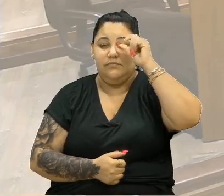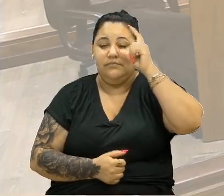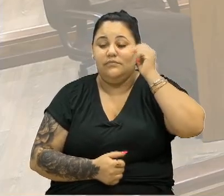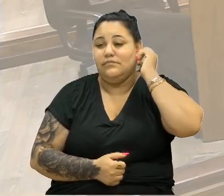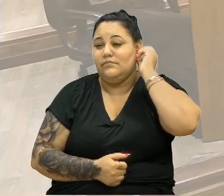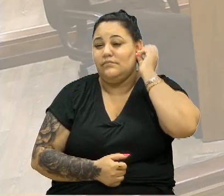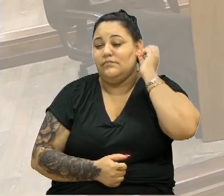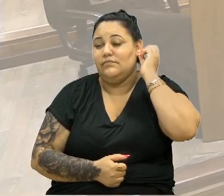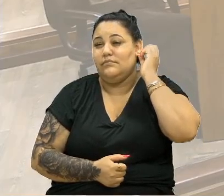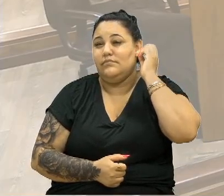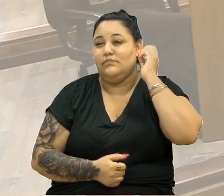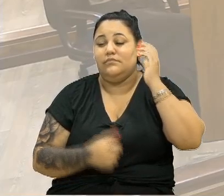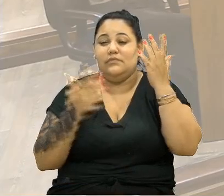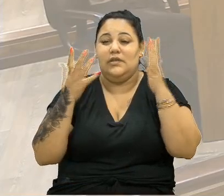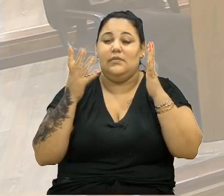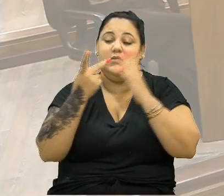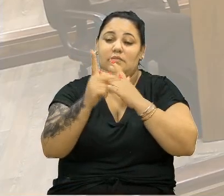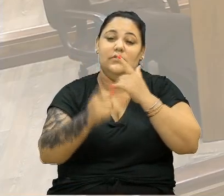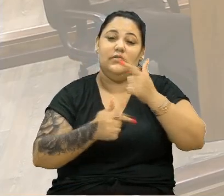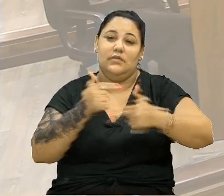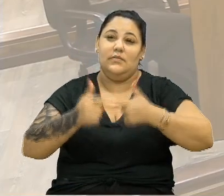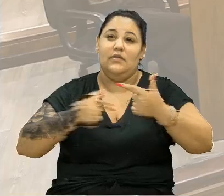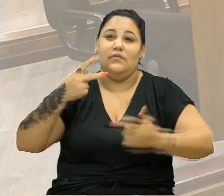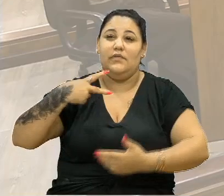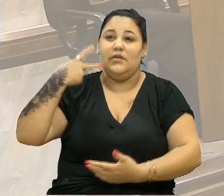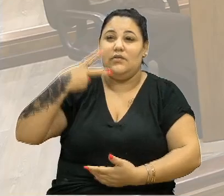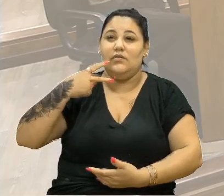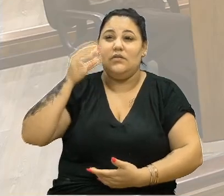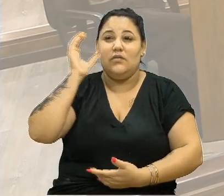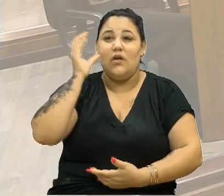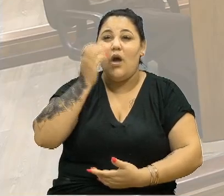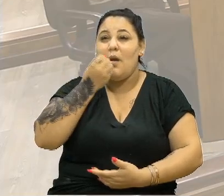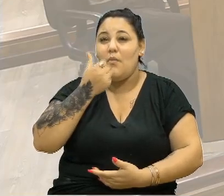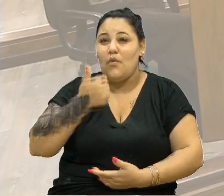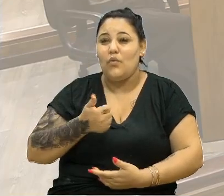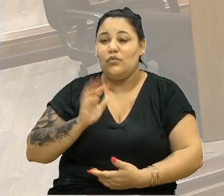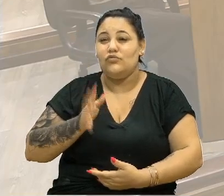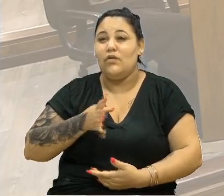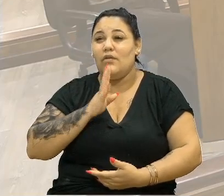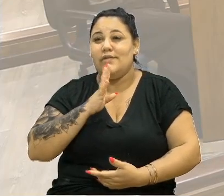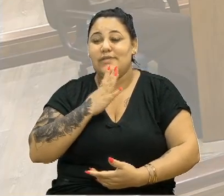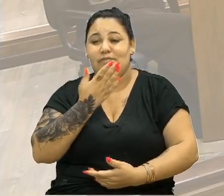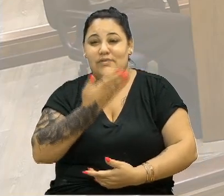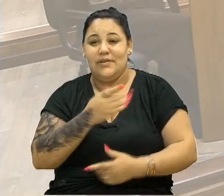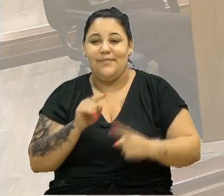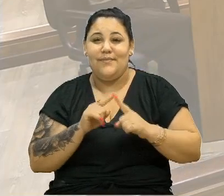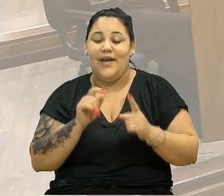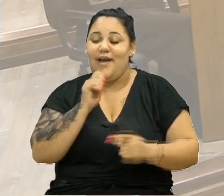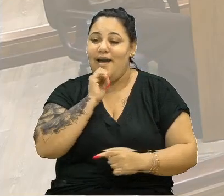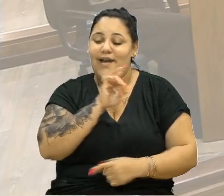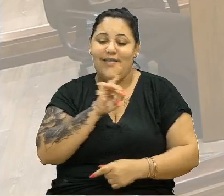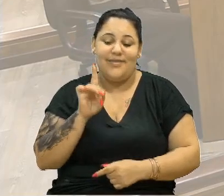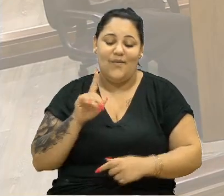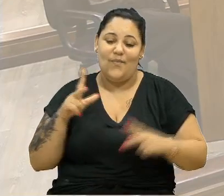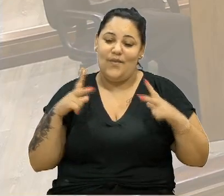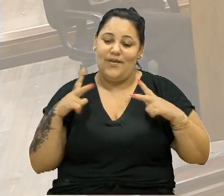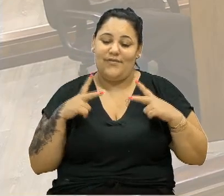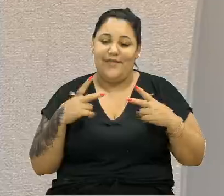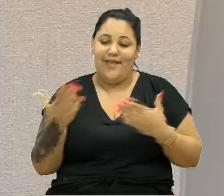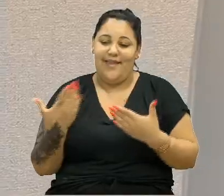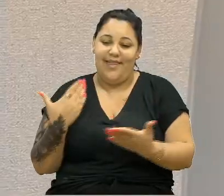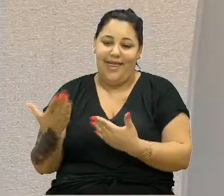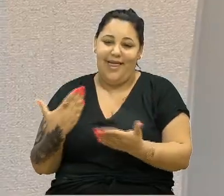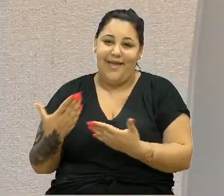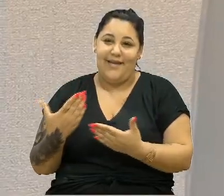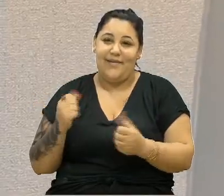pelo seu trabalho também, vereador Cadore. Foi muito bom. Já lhe conhecia de vista, mas não pessoalmente. Aqui na Câmara de Vereadores a gente pôde